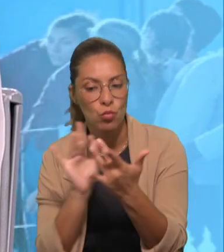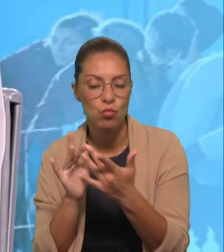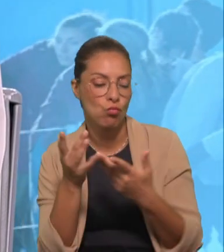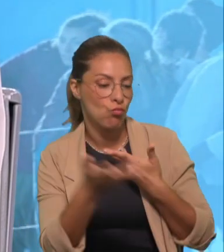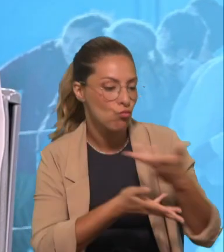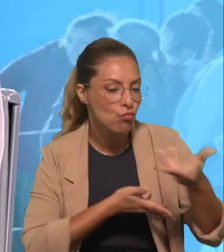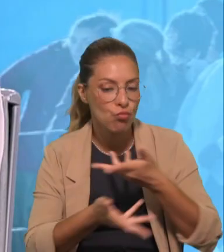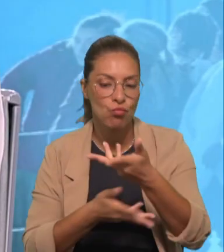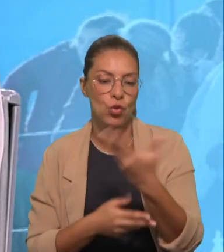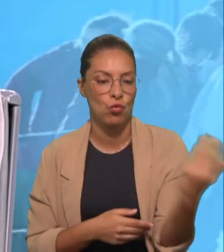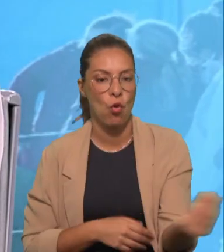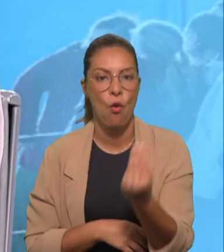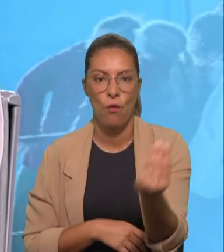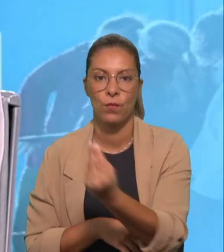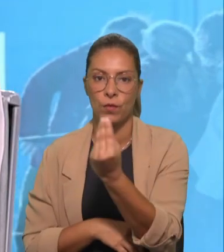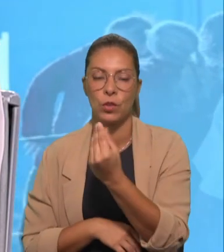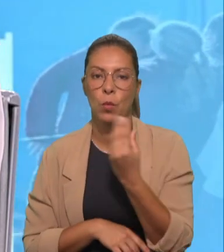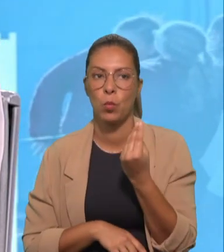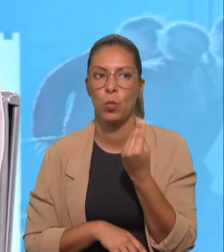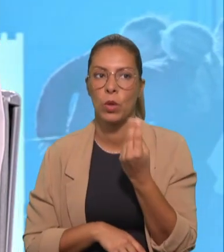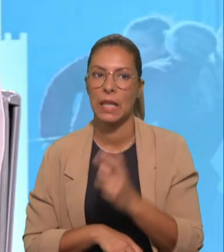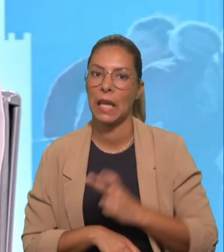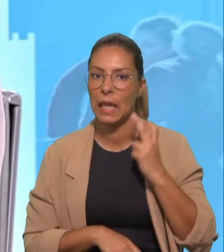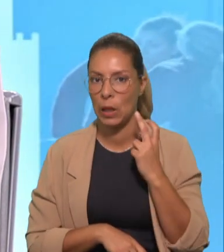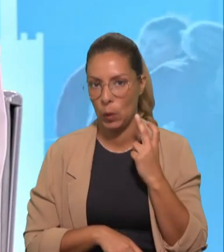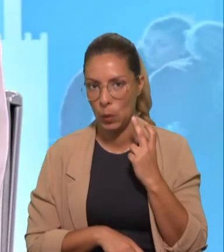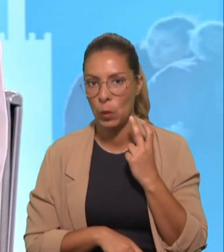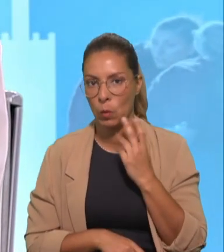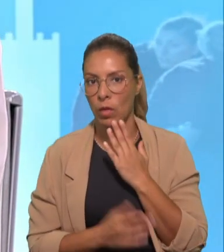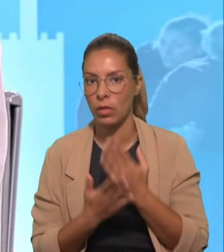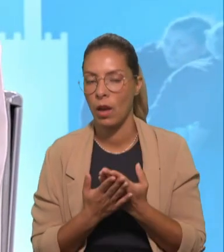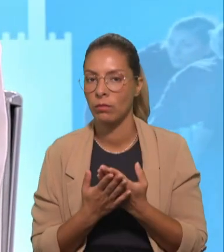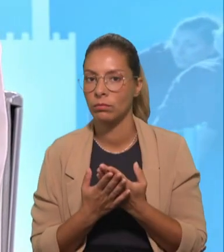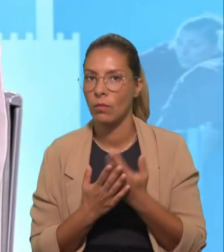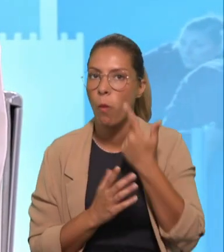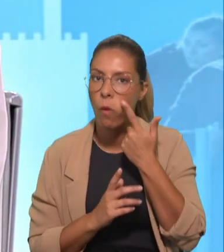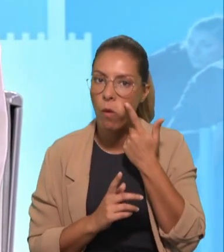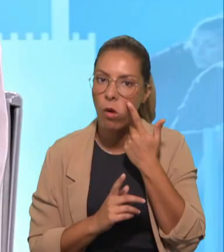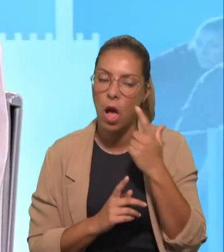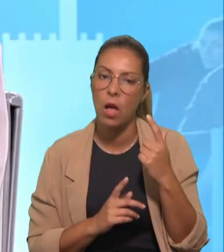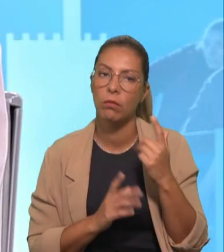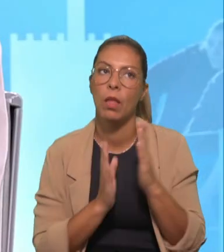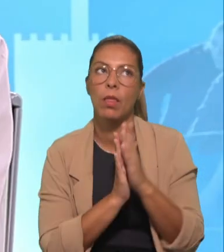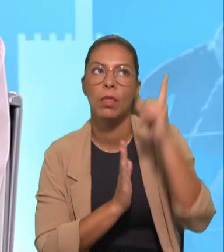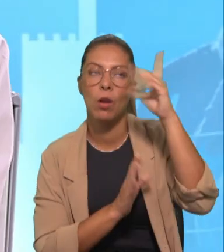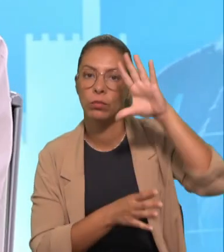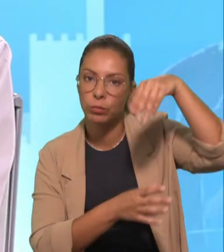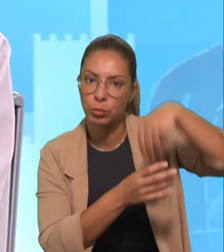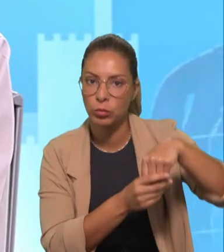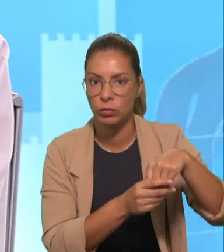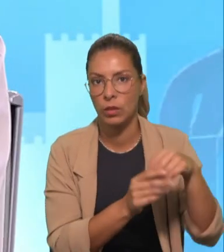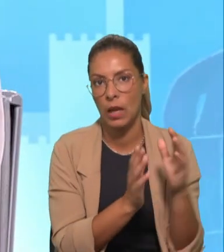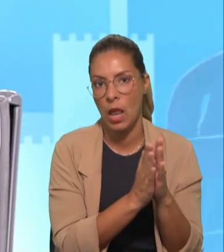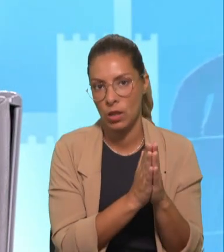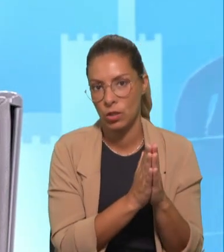concreto é sempre uma forma muito enriquecedora de experimentar a presença de Deus na Igreja. E ao mesmo tempo de perceber os sinais, as